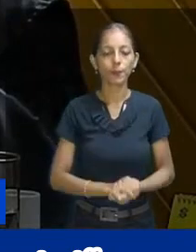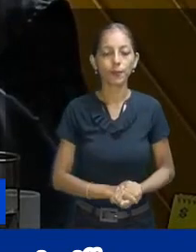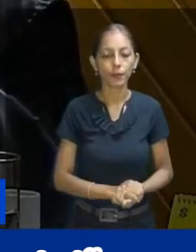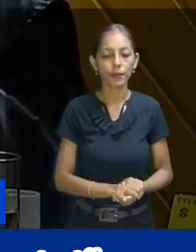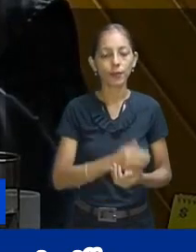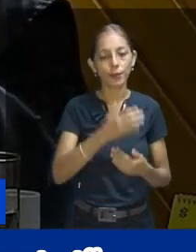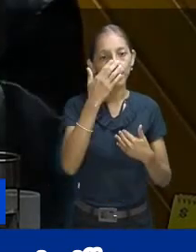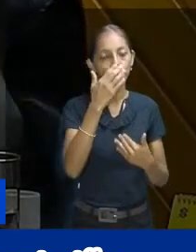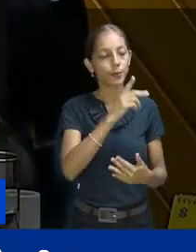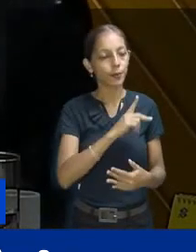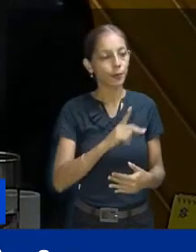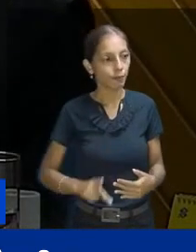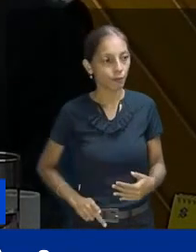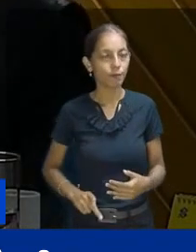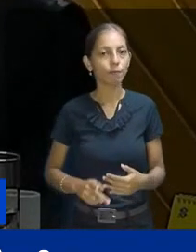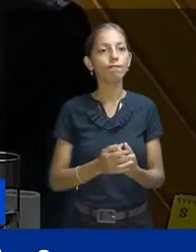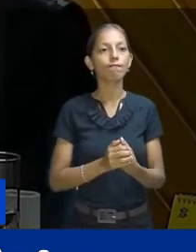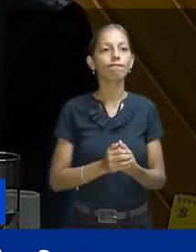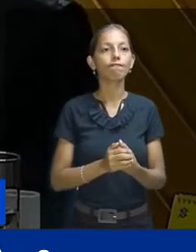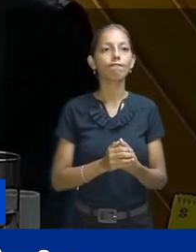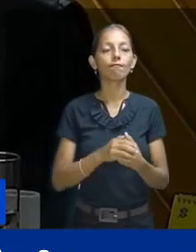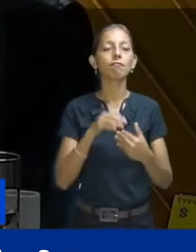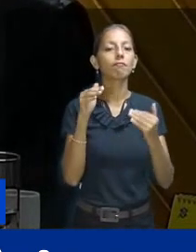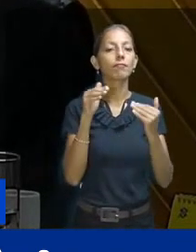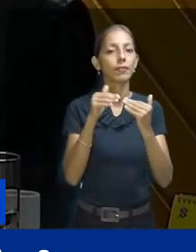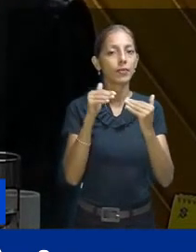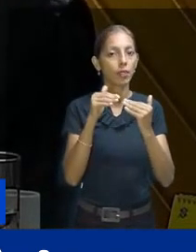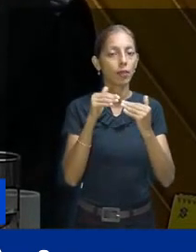voto divergente, tão somente para